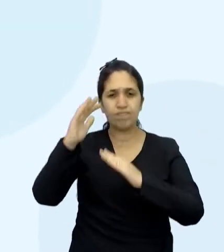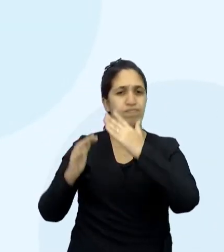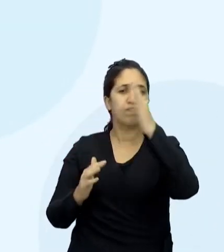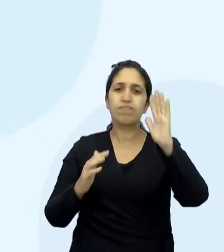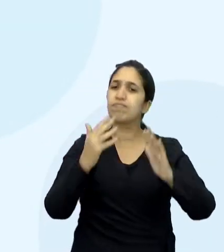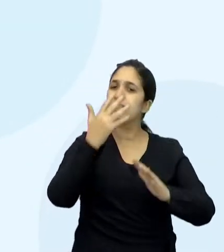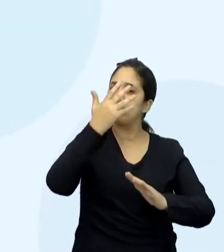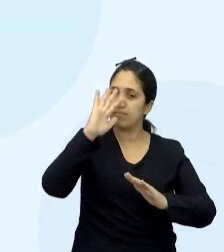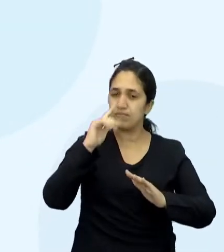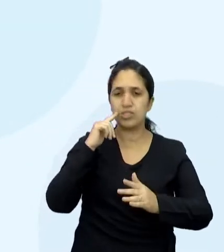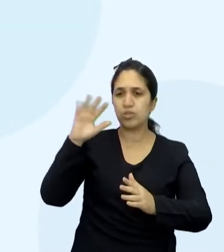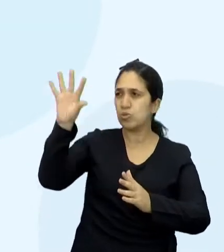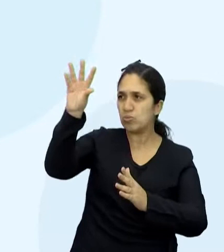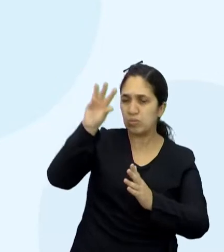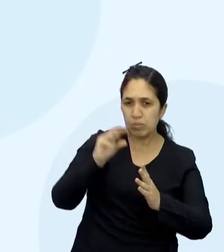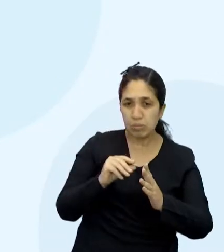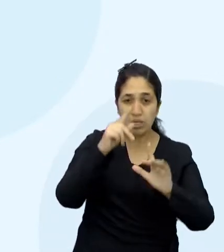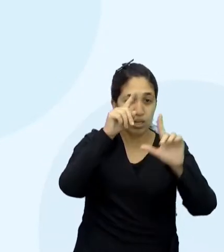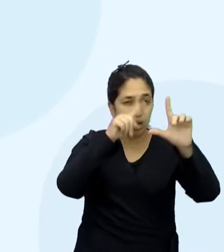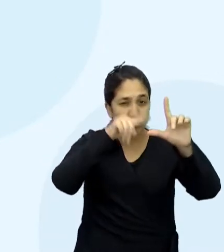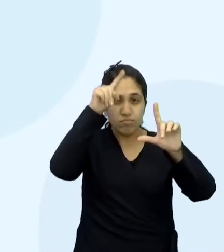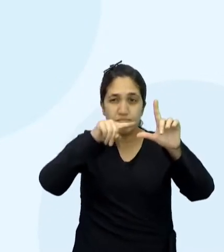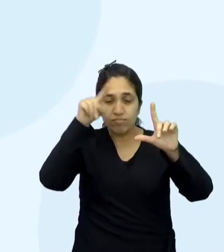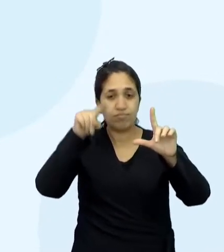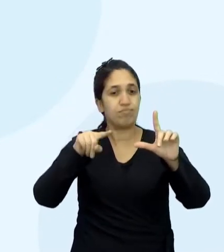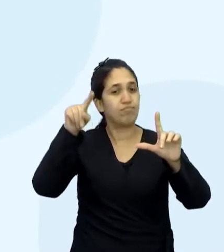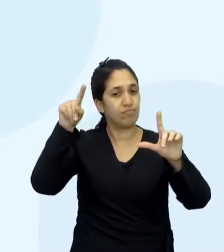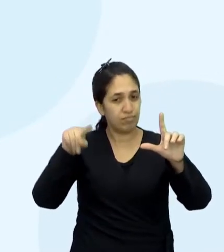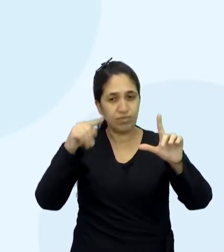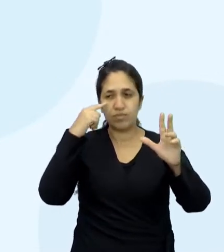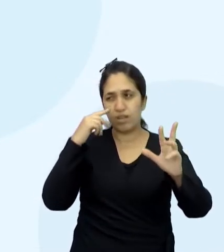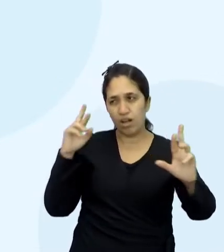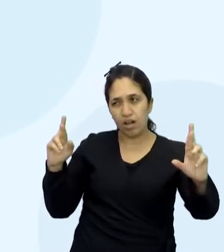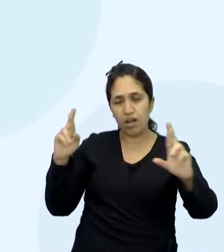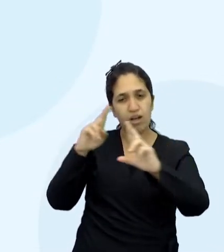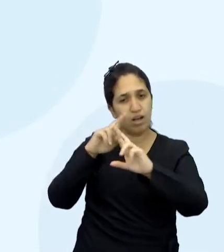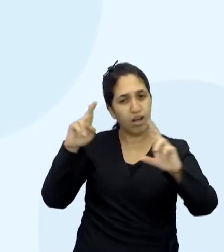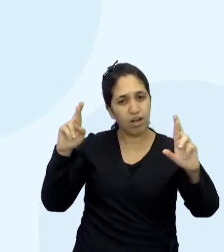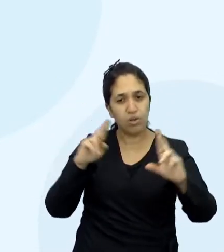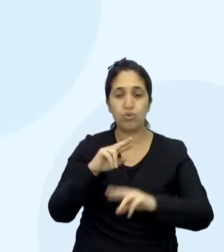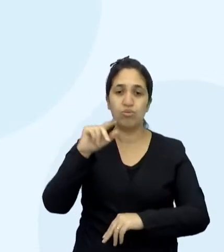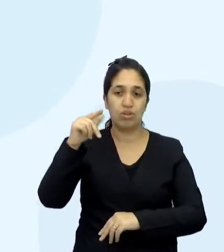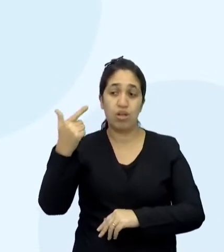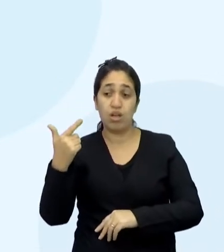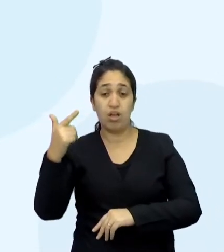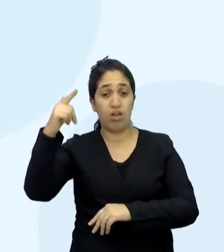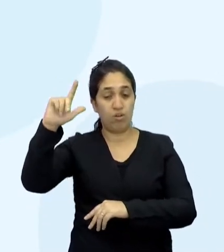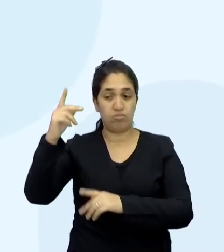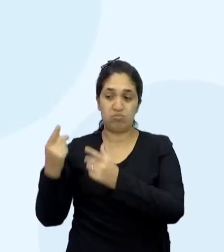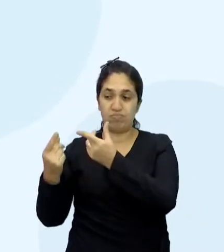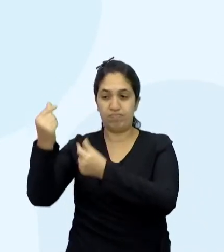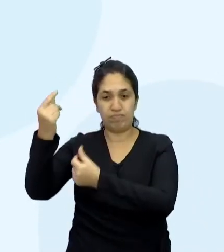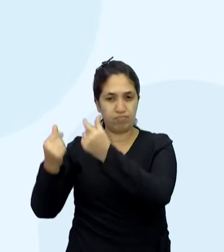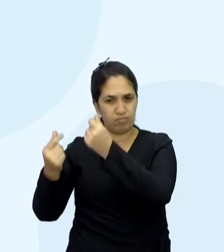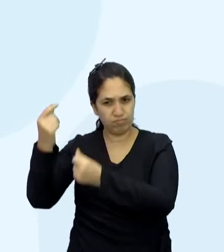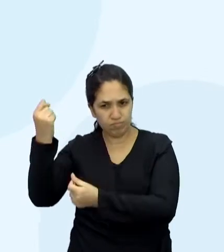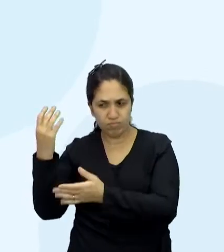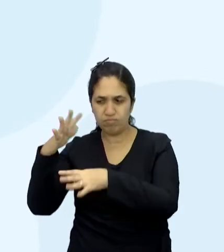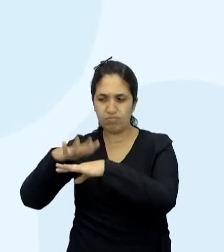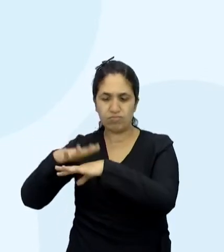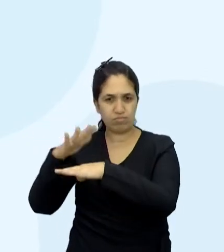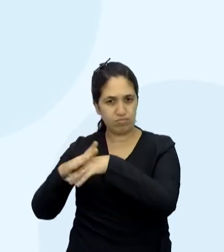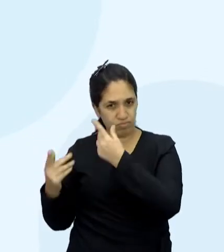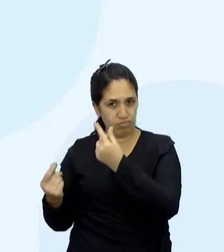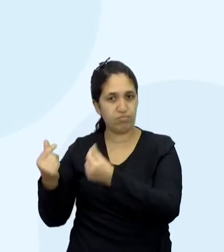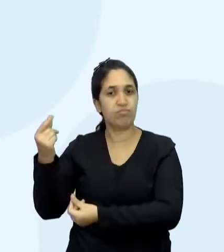esses fenômenos físicos, os gráficos desses fenômenos, e associar a algum gráfico do mercado financeiro, da matemática